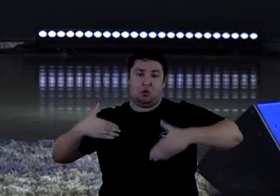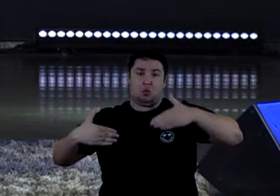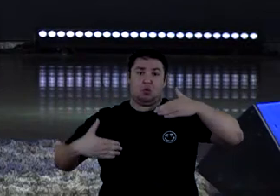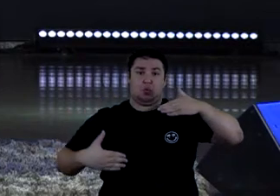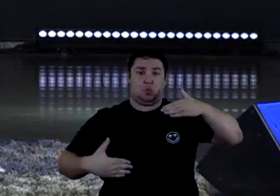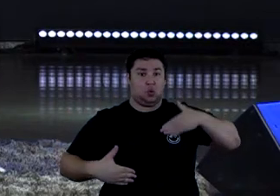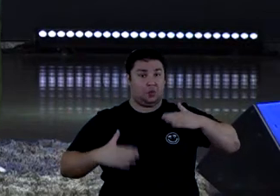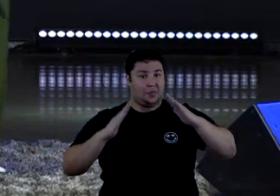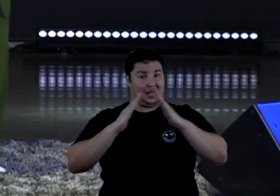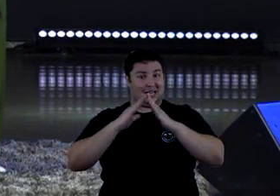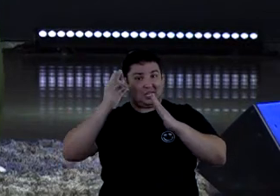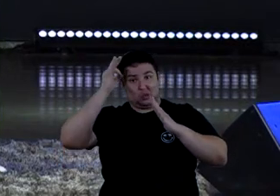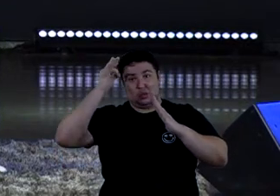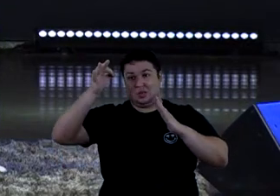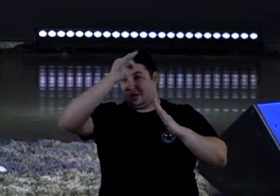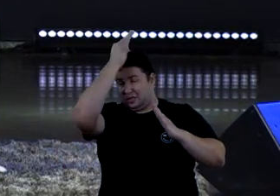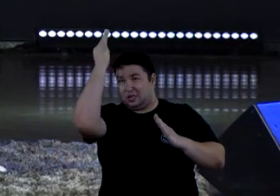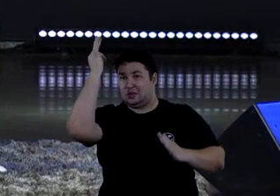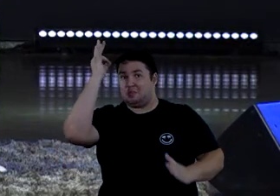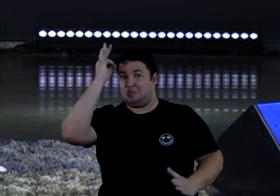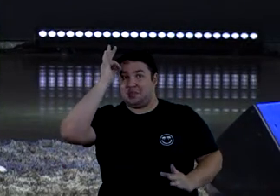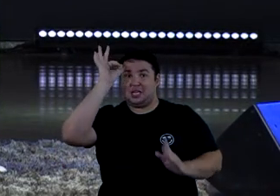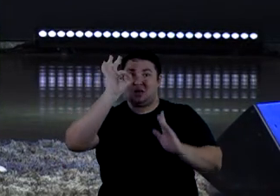Espírito Santo, e por esse princípio,